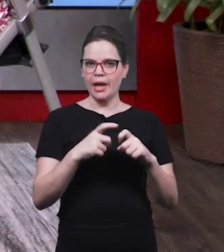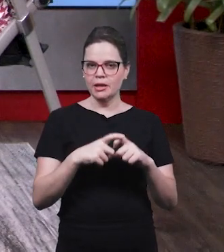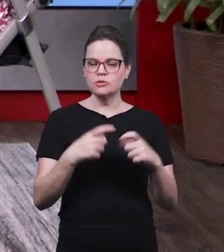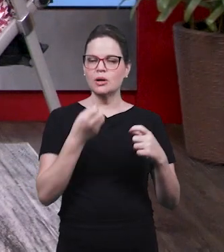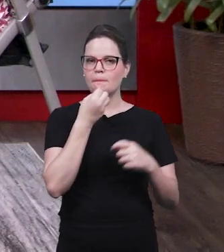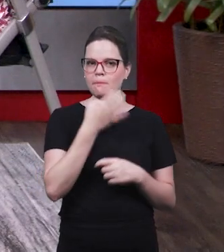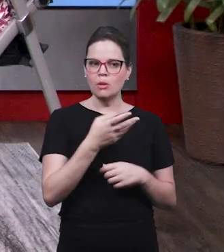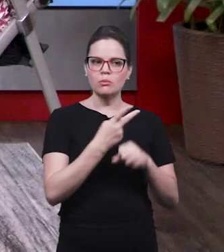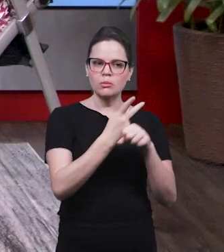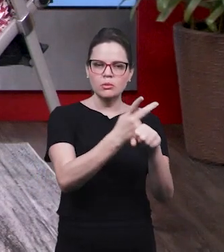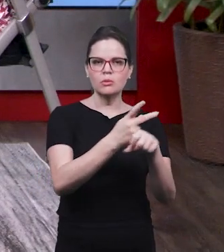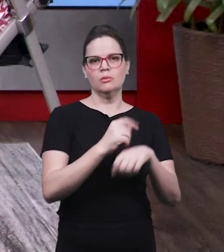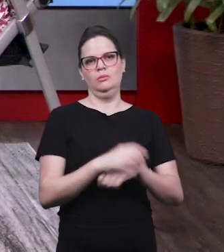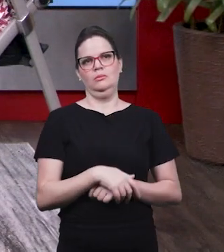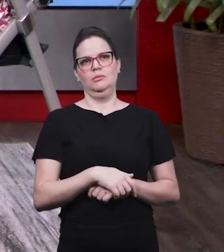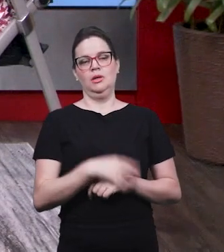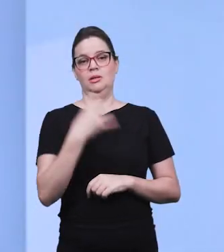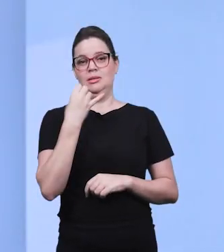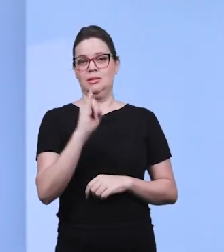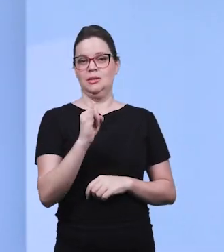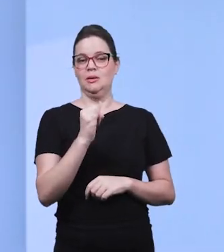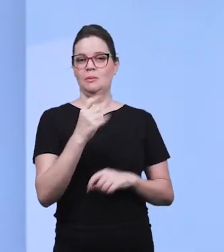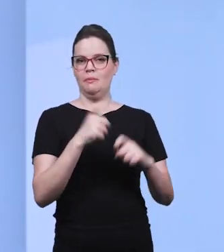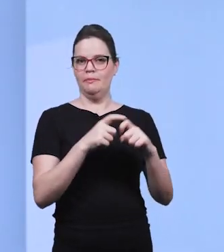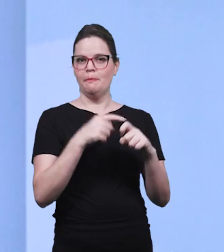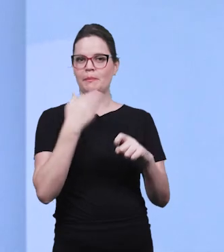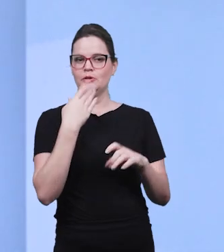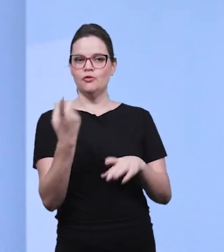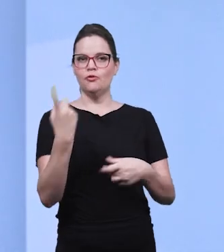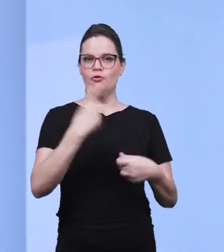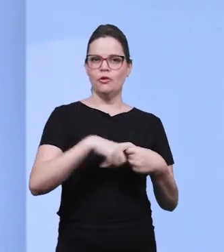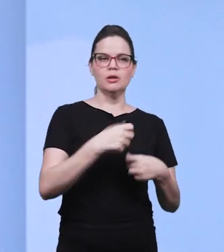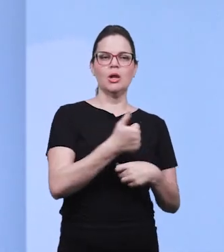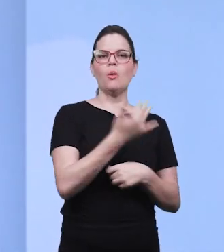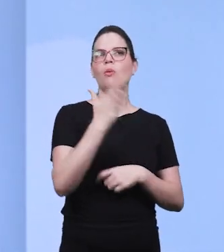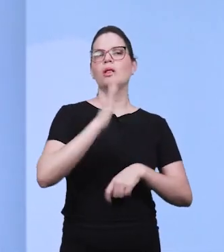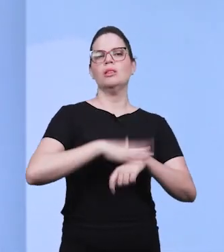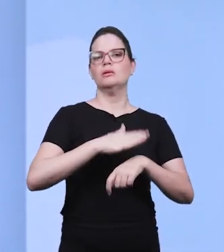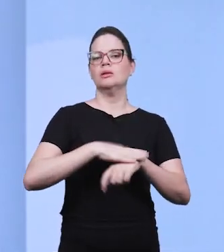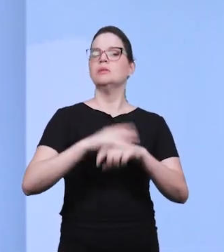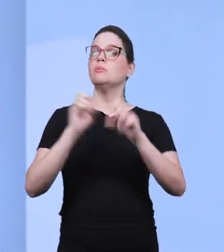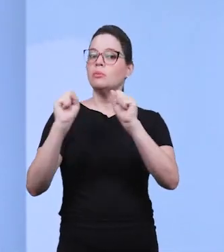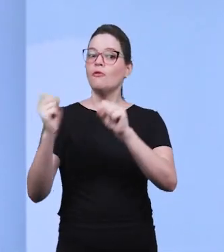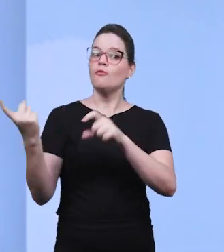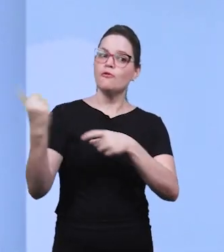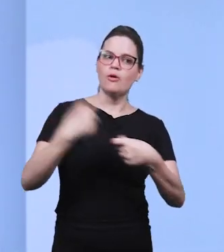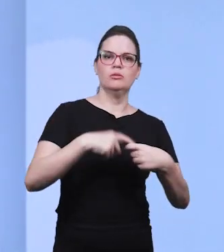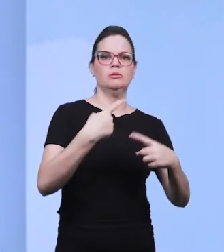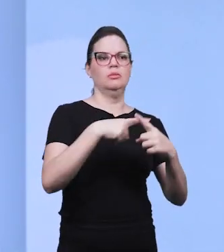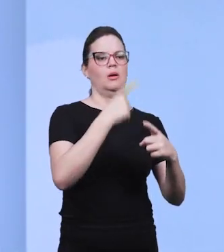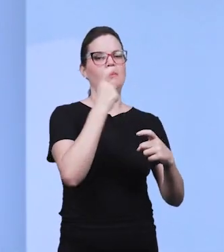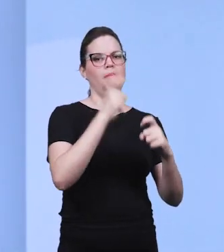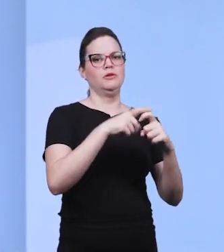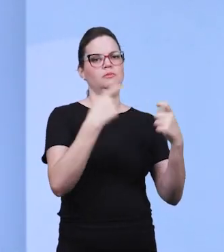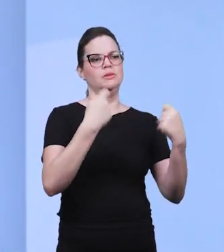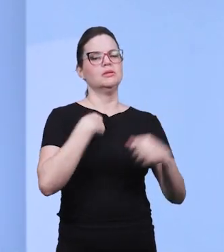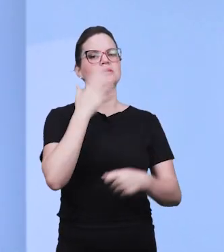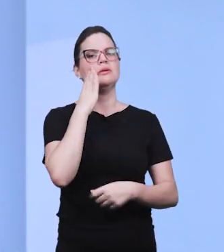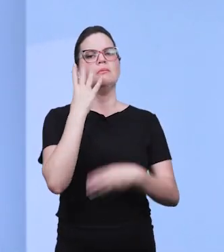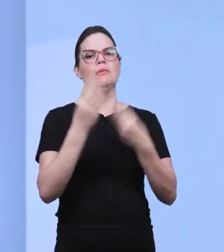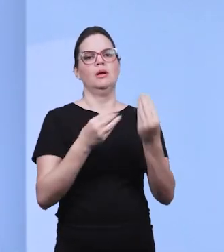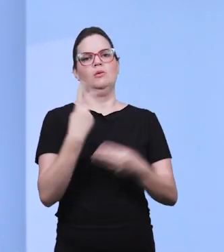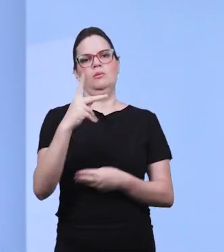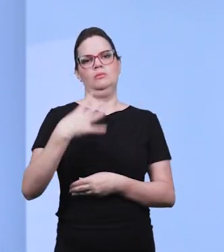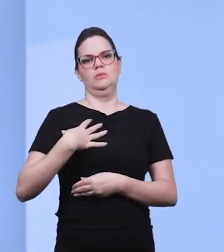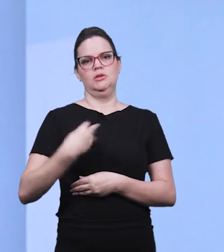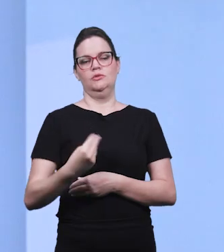referência. Então, o médico pediu para voltar daqui a tanto tempo, volte no médico, porque esse acompanhamento é importante para